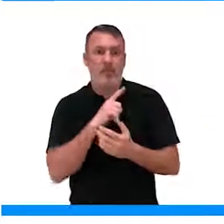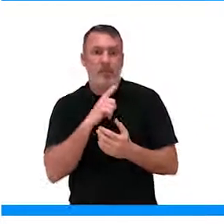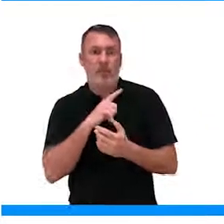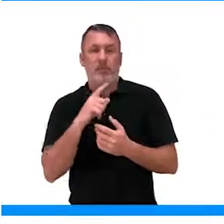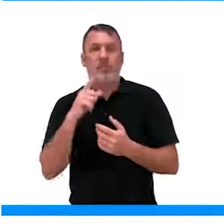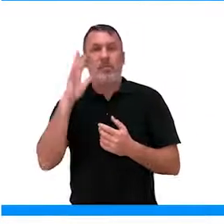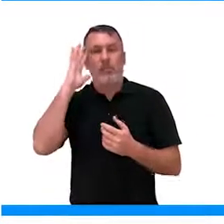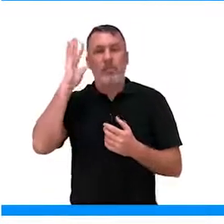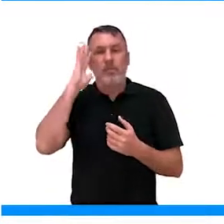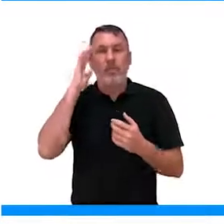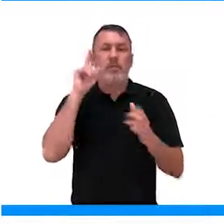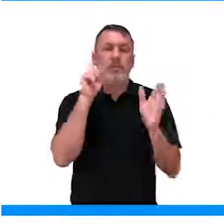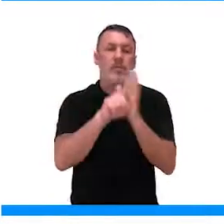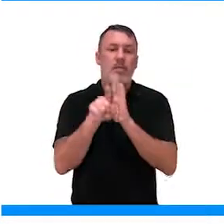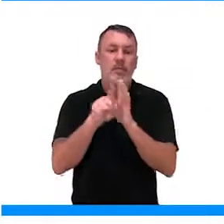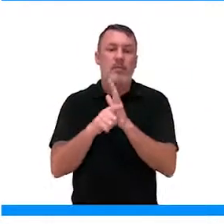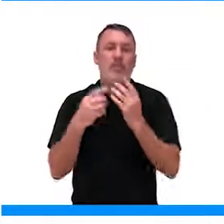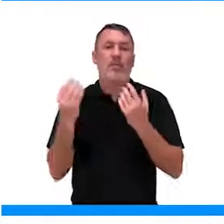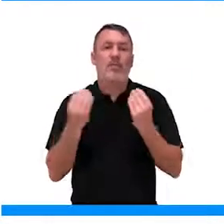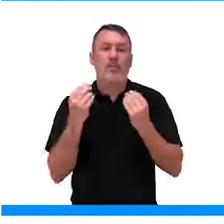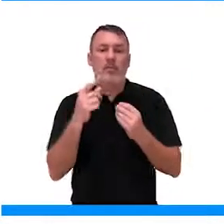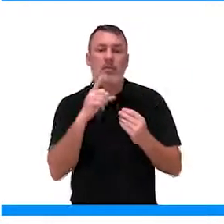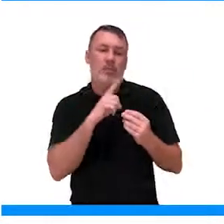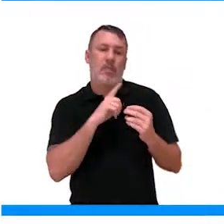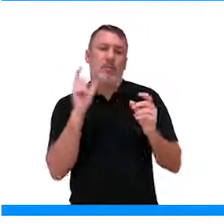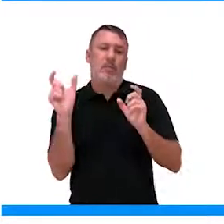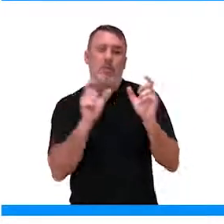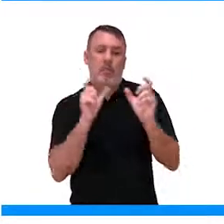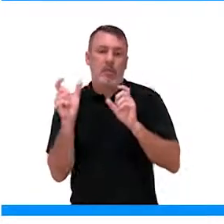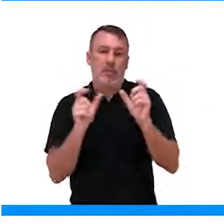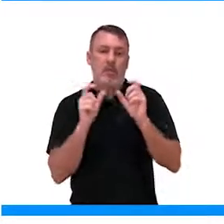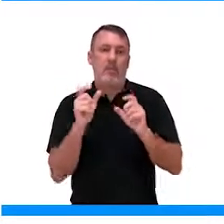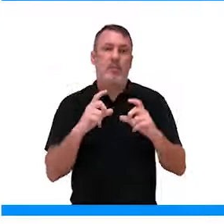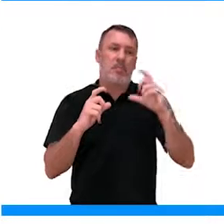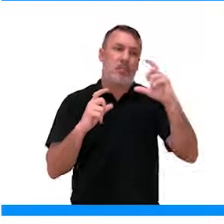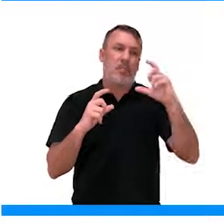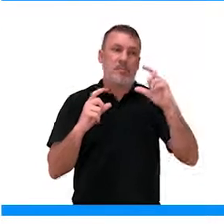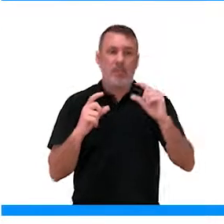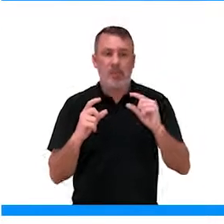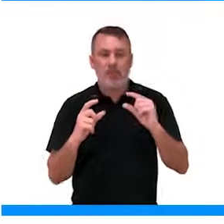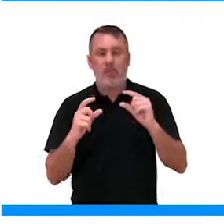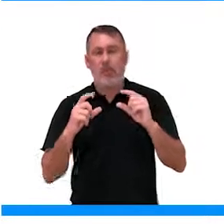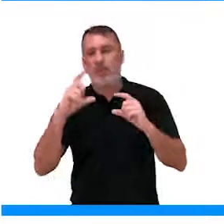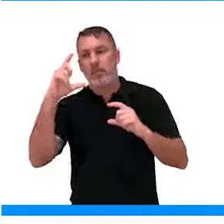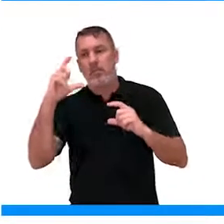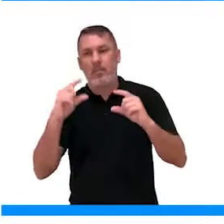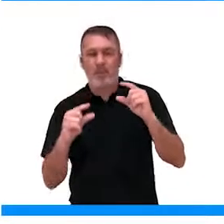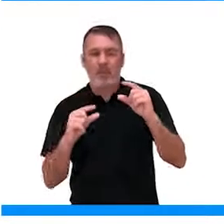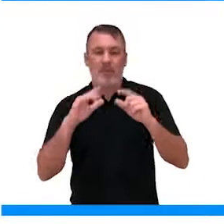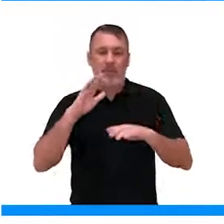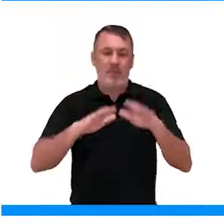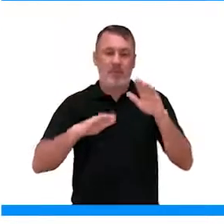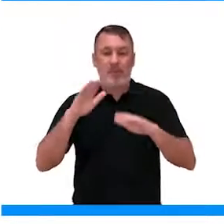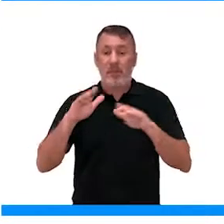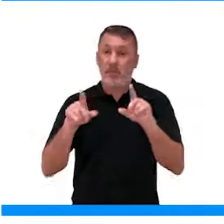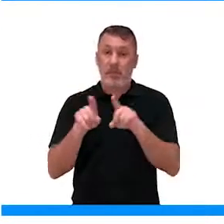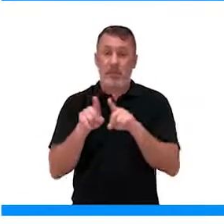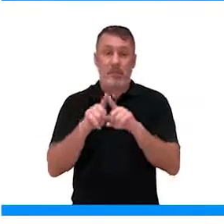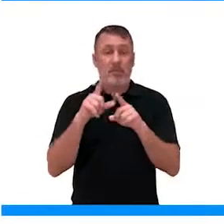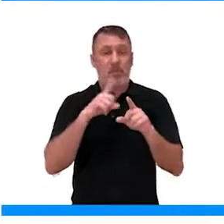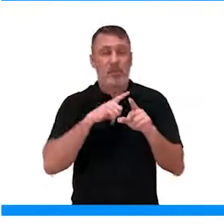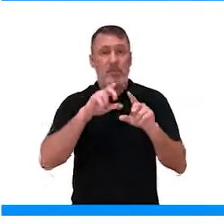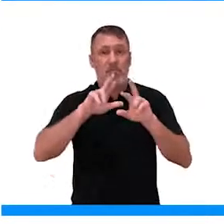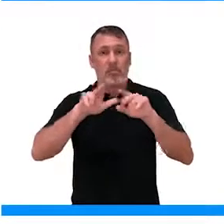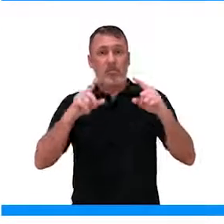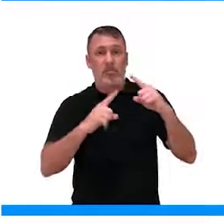reforçar, trazer alguma questão relacionada ao uso das palavras em maiúsculo, ou ao jogo de cores, né,